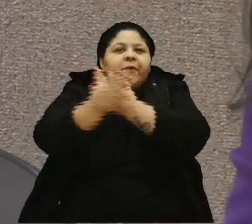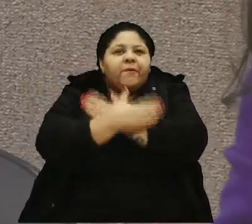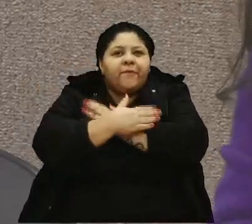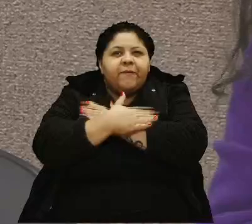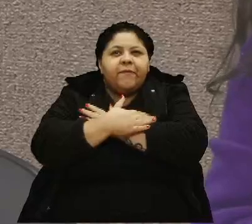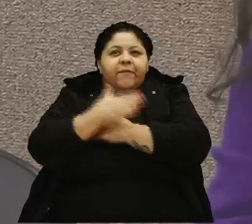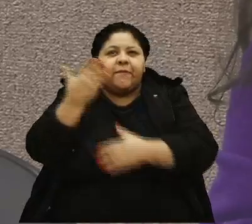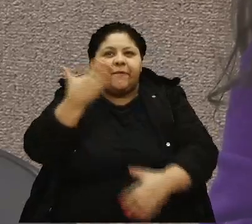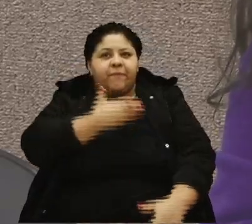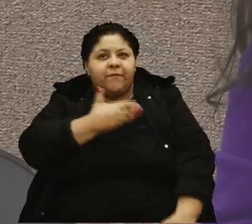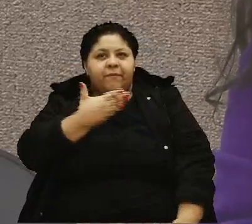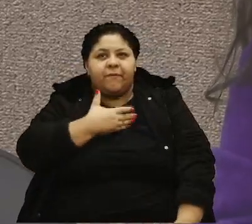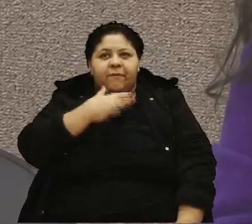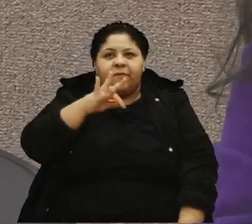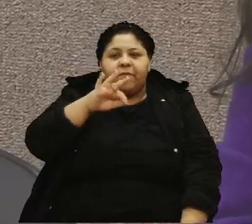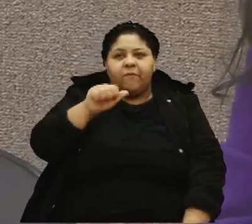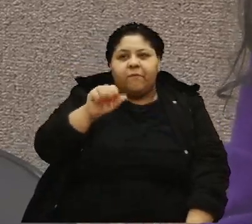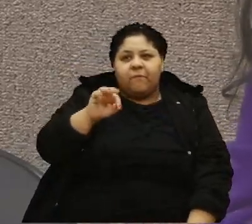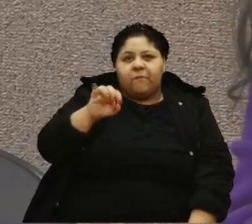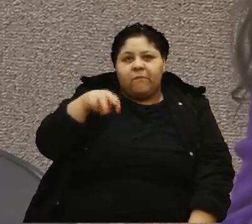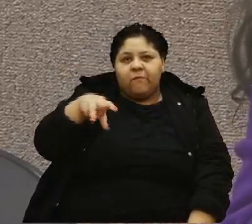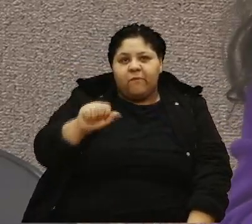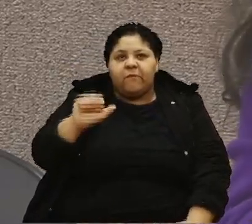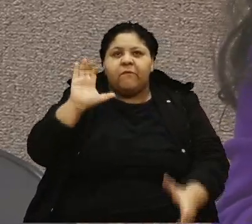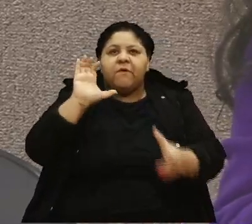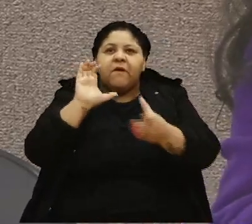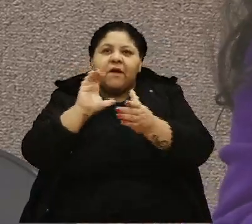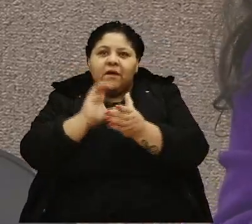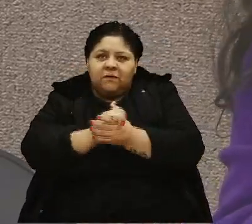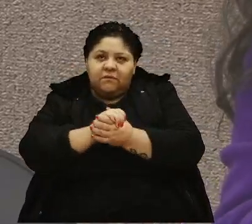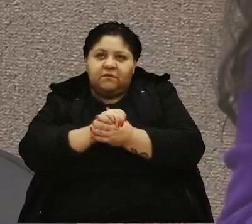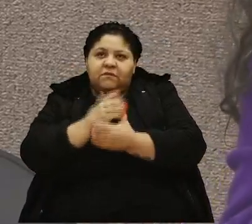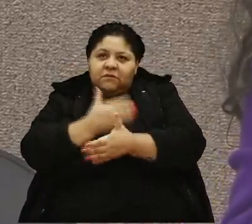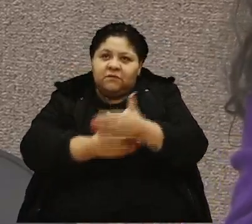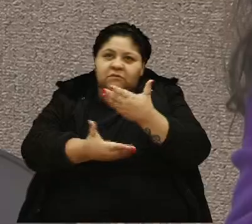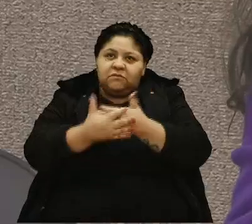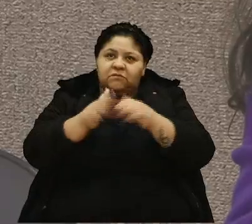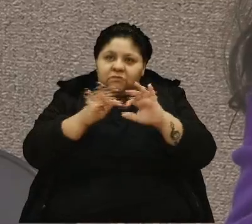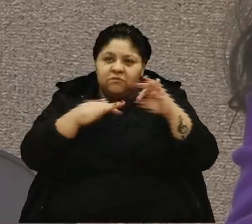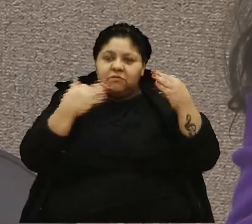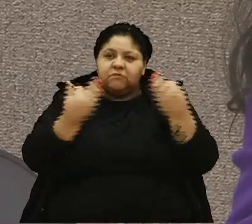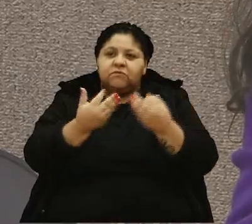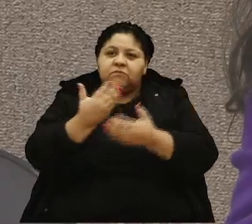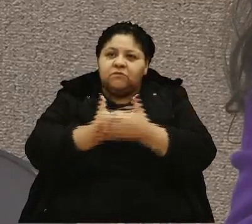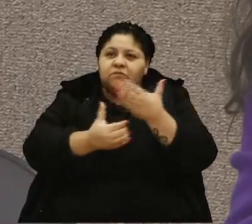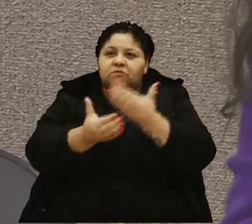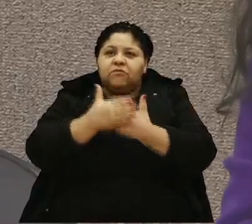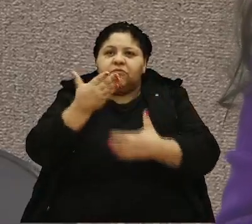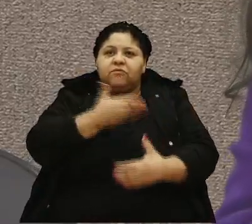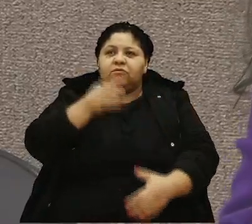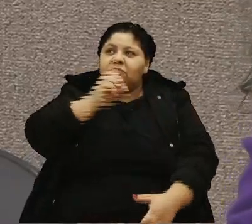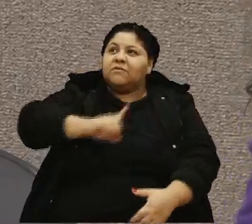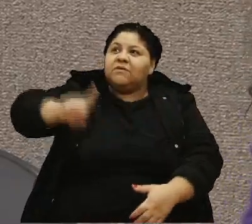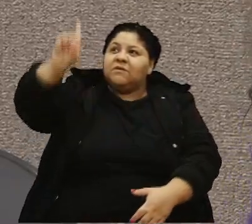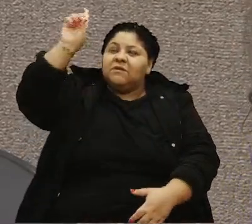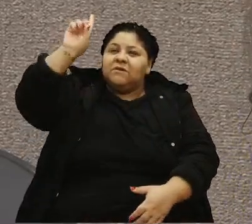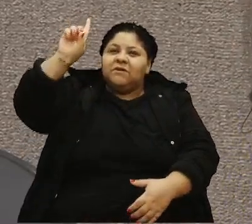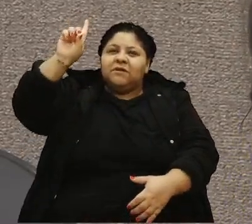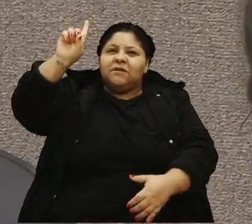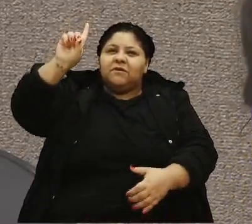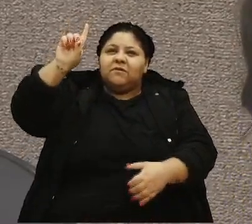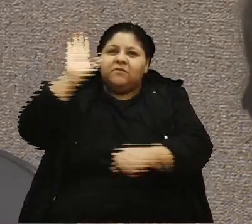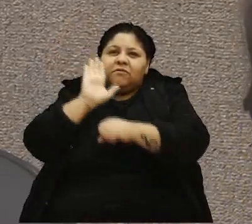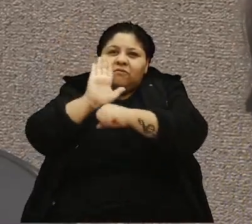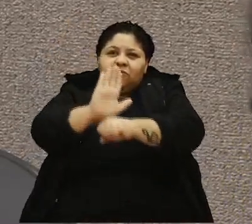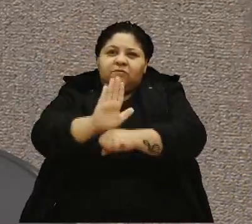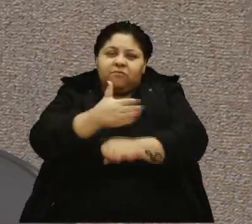à minha amiga, Fátima Alves, a esposa do seu Oniro, a toda a família, a todos os amigos, que Deus ajude a confortar os corações nesse